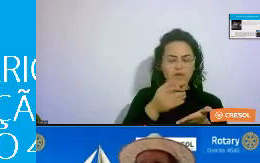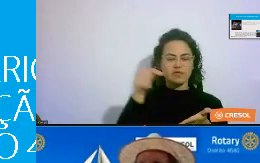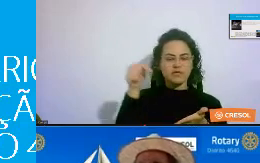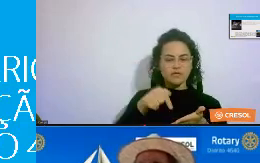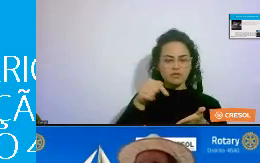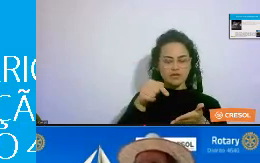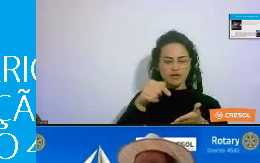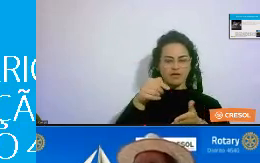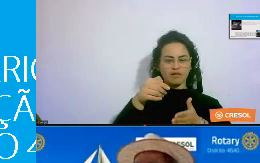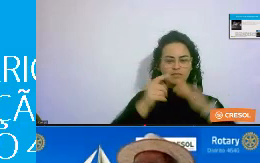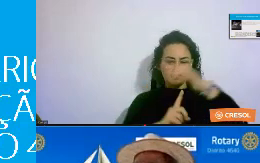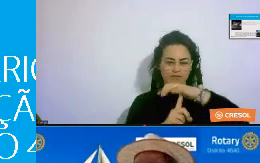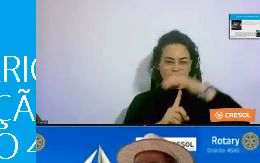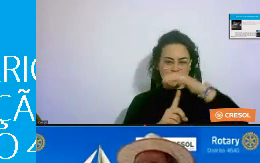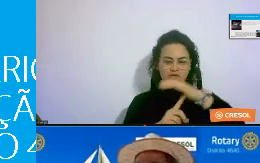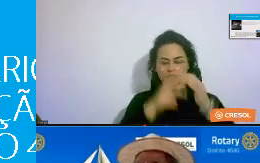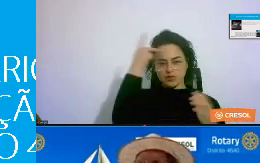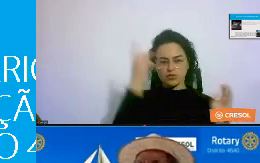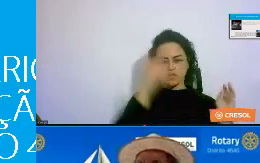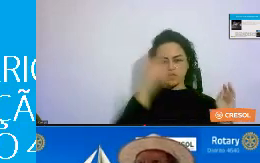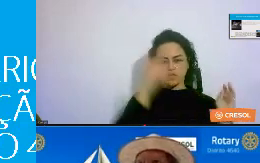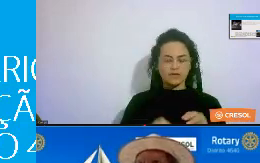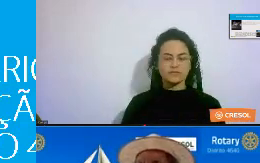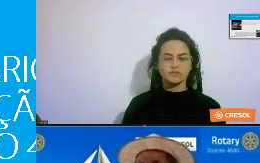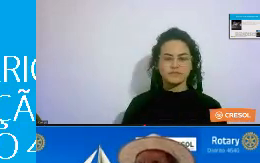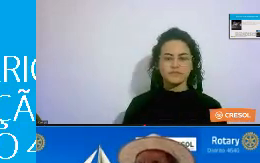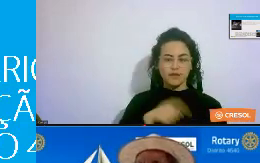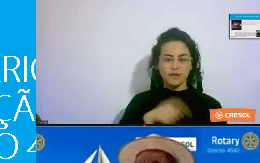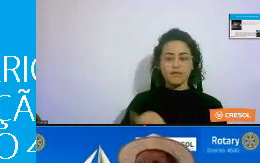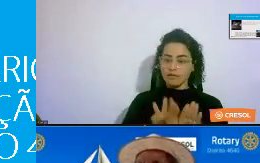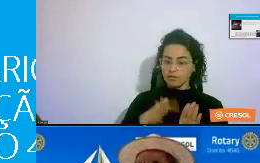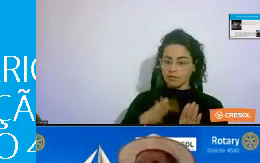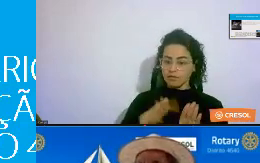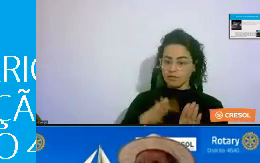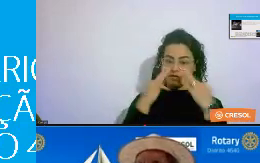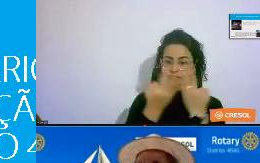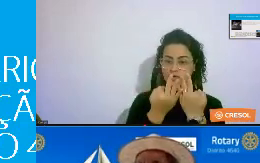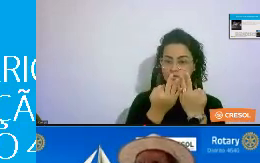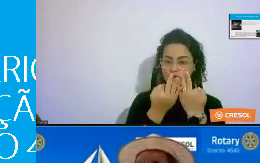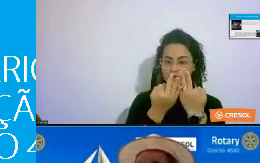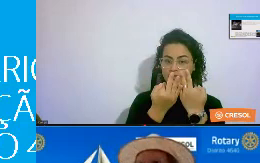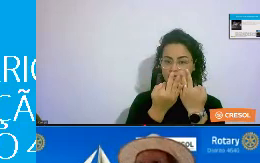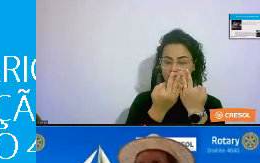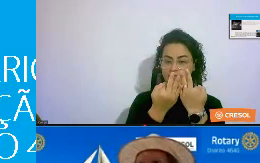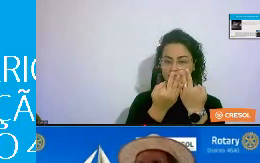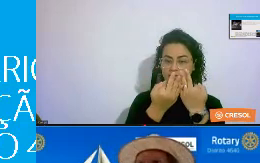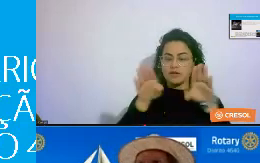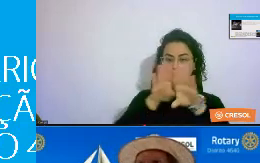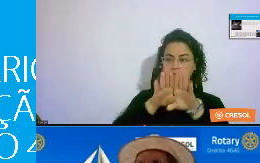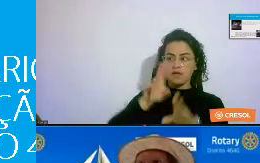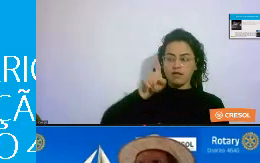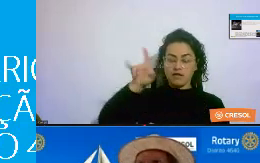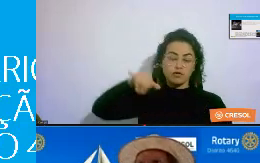Paraná. Isso me liga um pouco à minha família também, quando meus pais vieram do Japão, foram